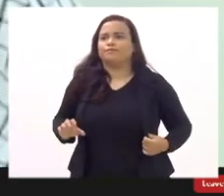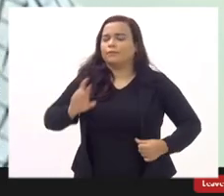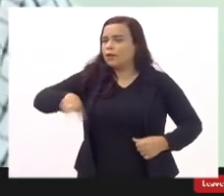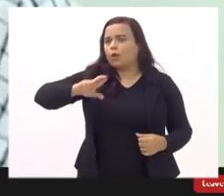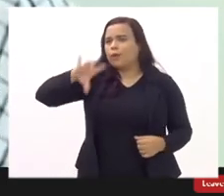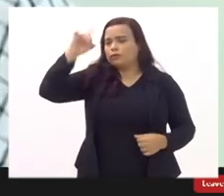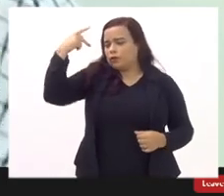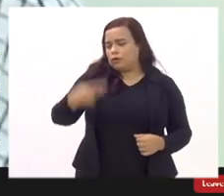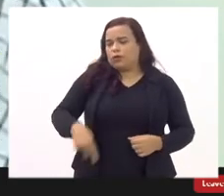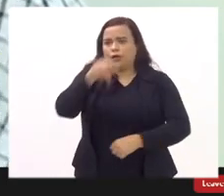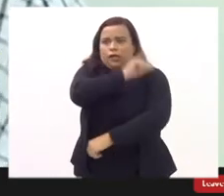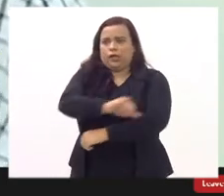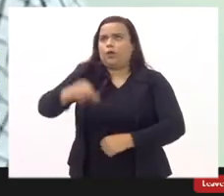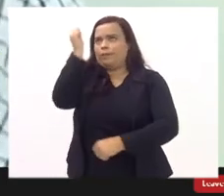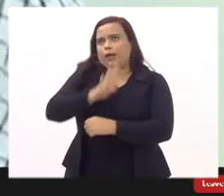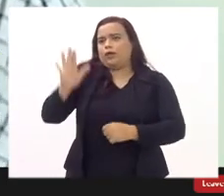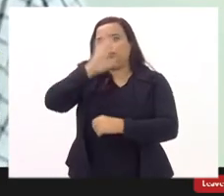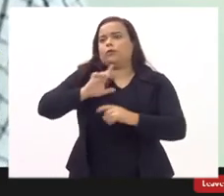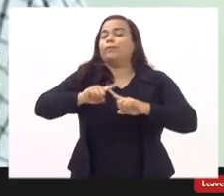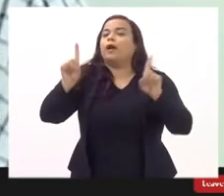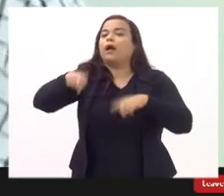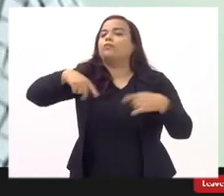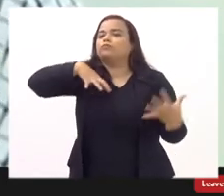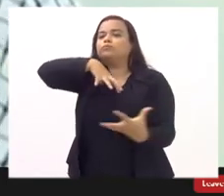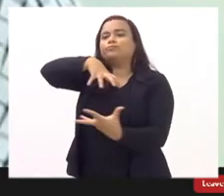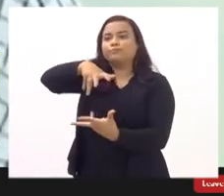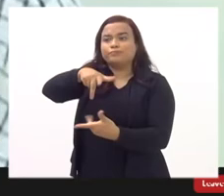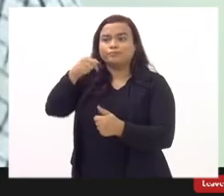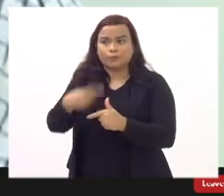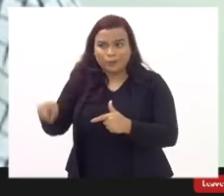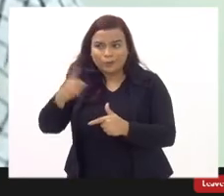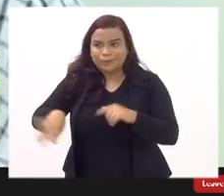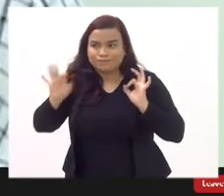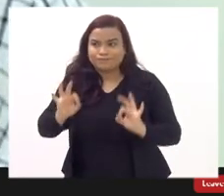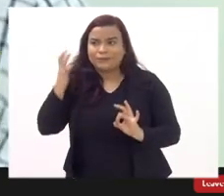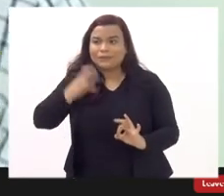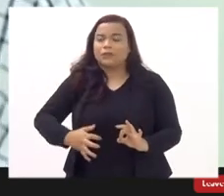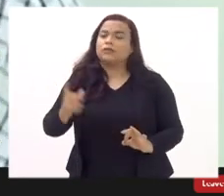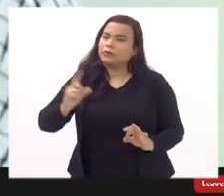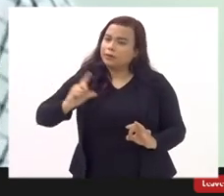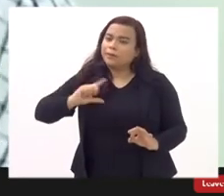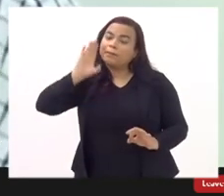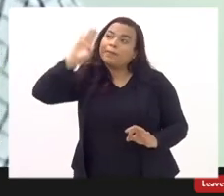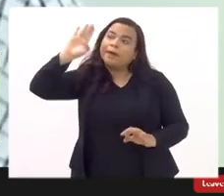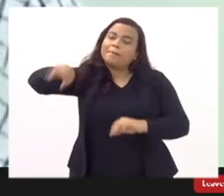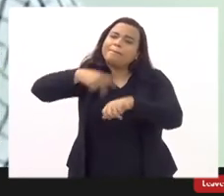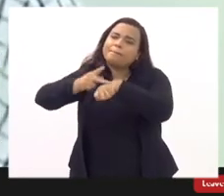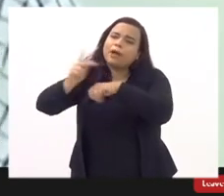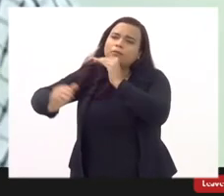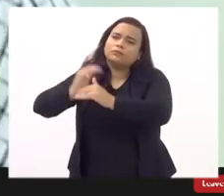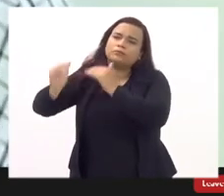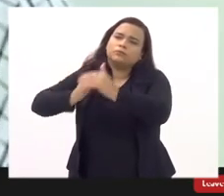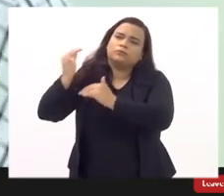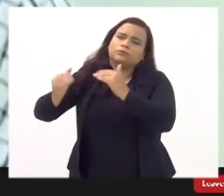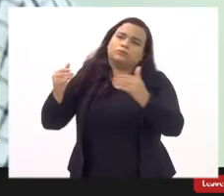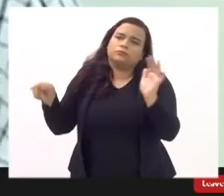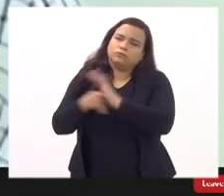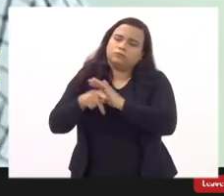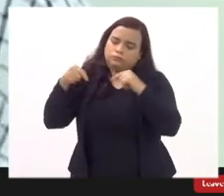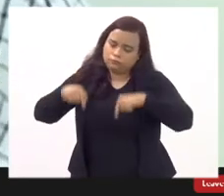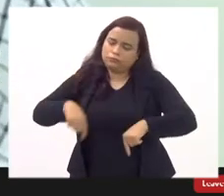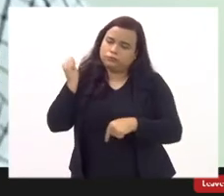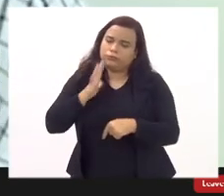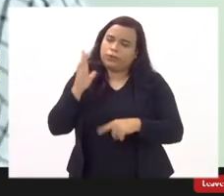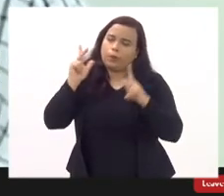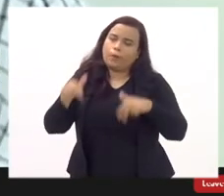não só um problema do Brasil, mas um problema do mundo todo, né? Especialmente dos países desenvolvidos em desenvolvimento como nós.